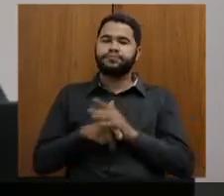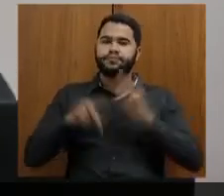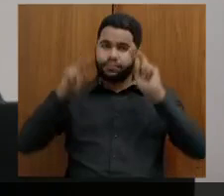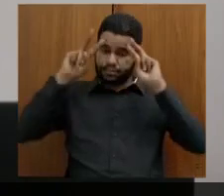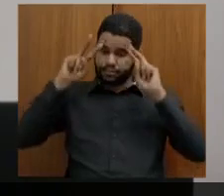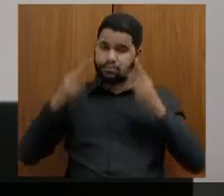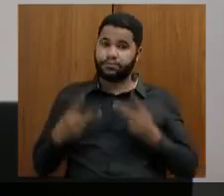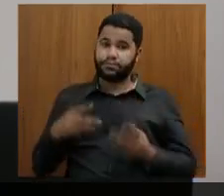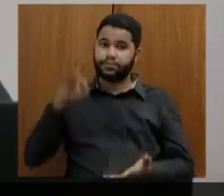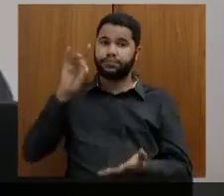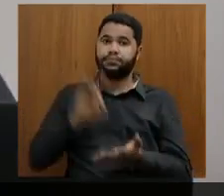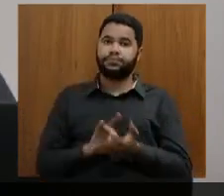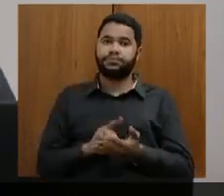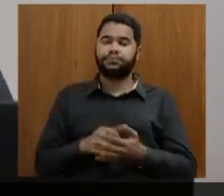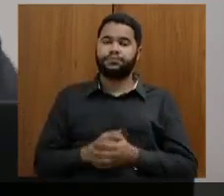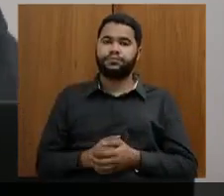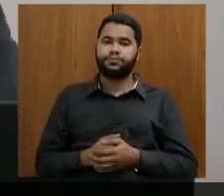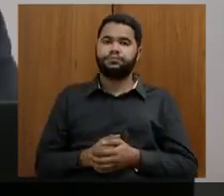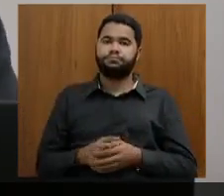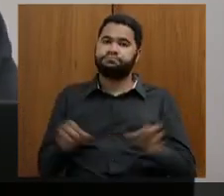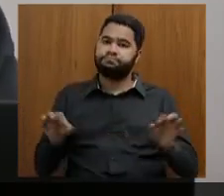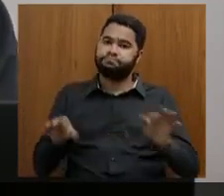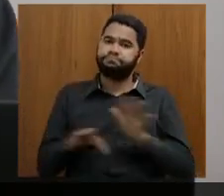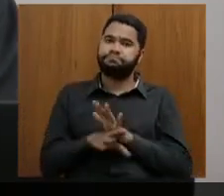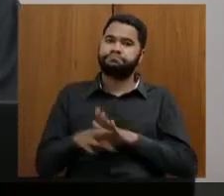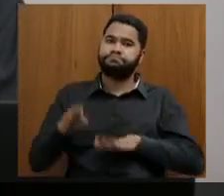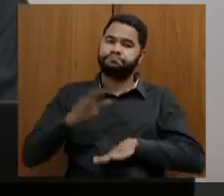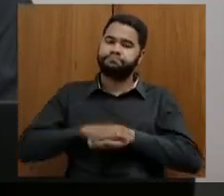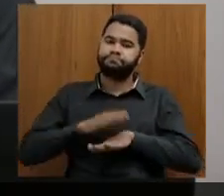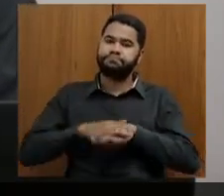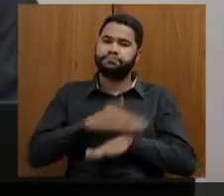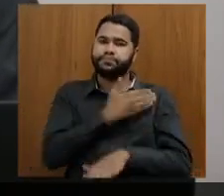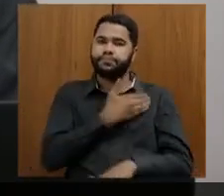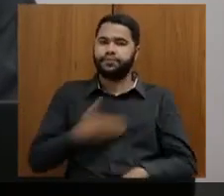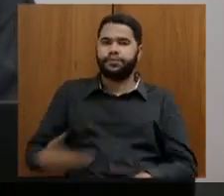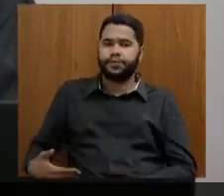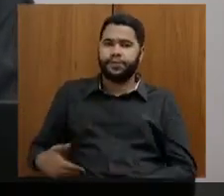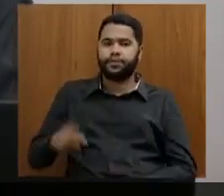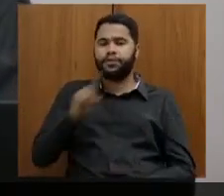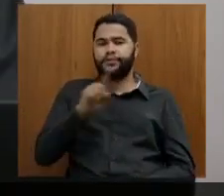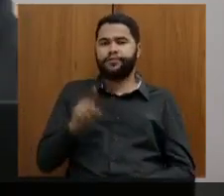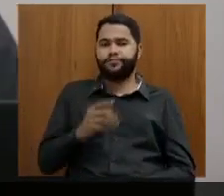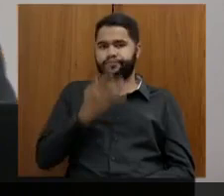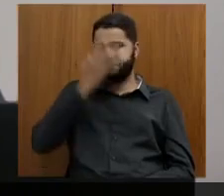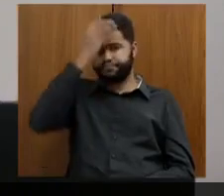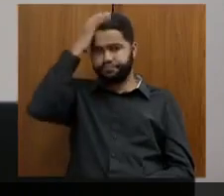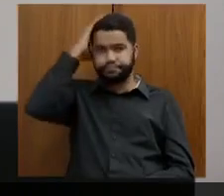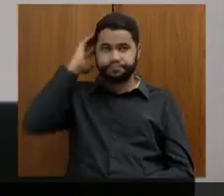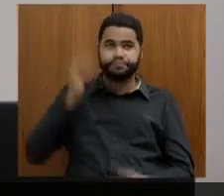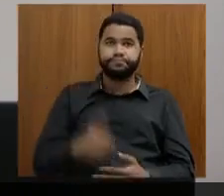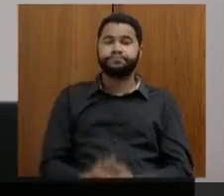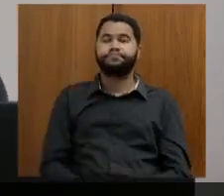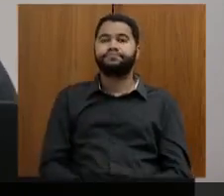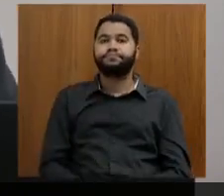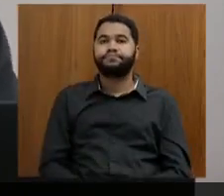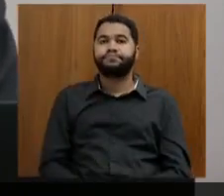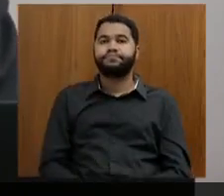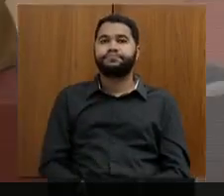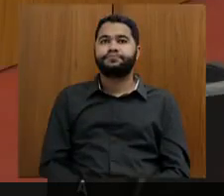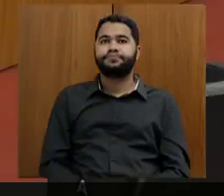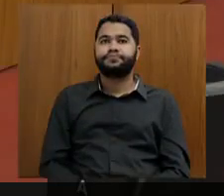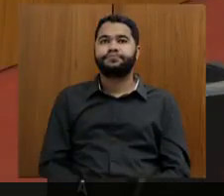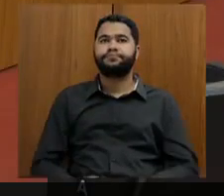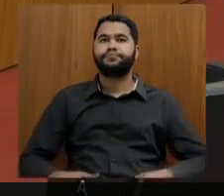de reconhecimento real concreto poupado o governador Romeu Zema pois a vossa excelência da palavra